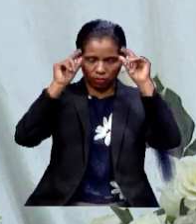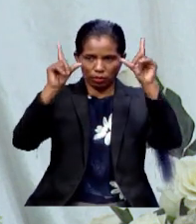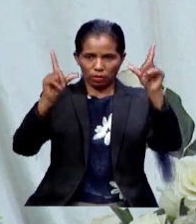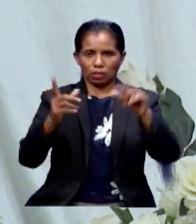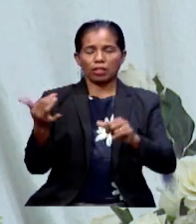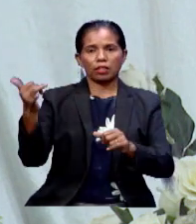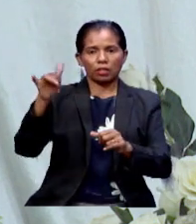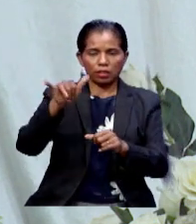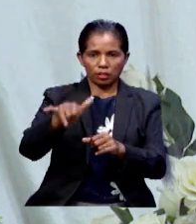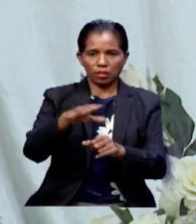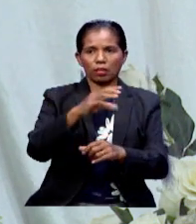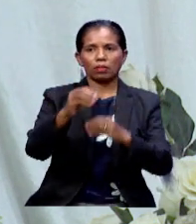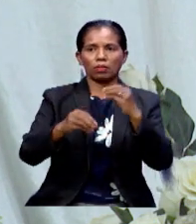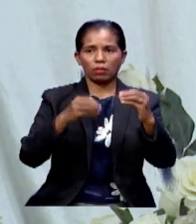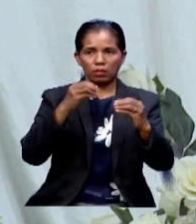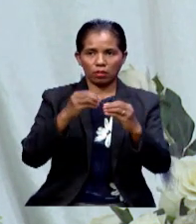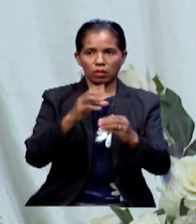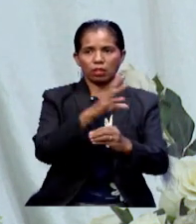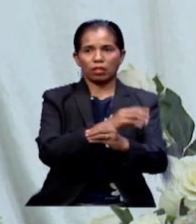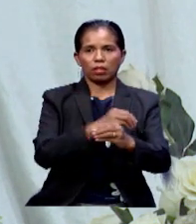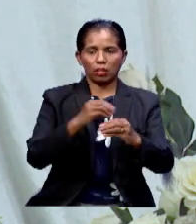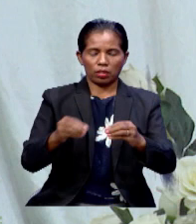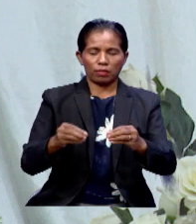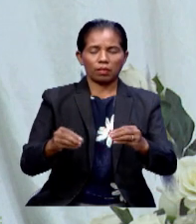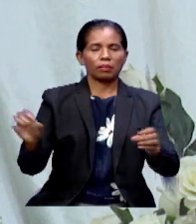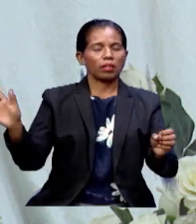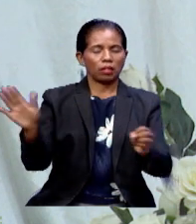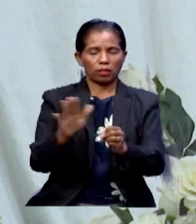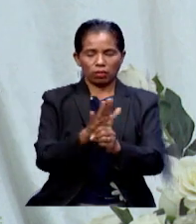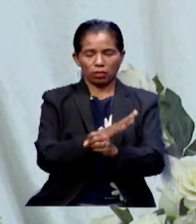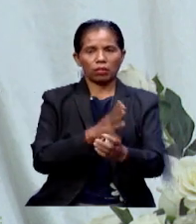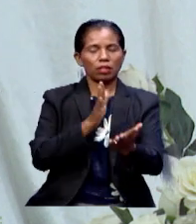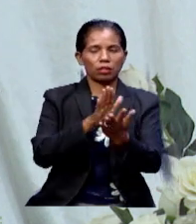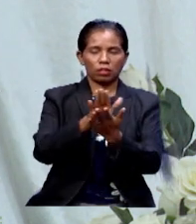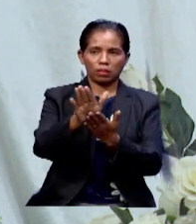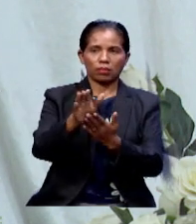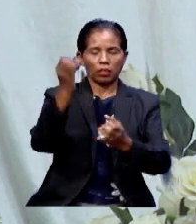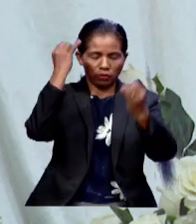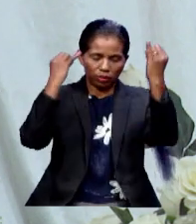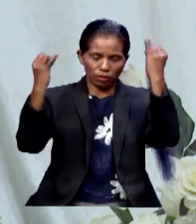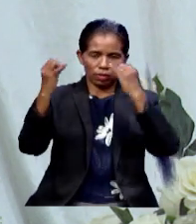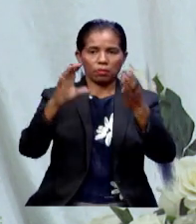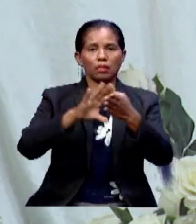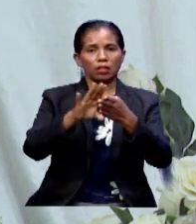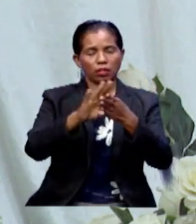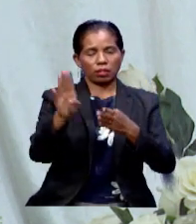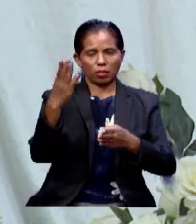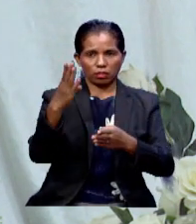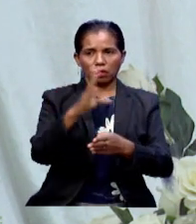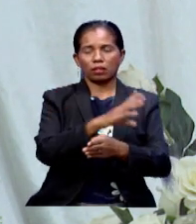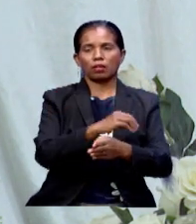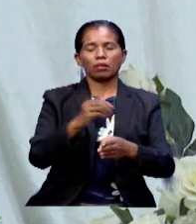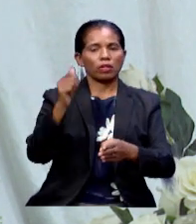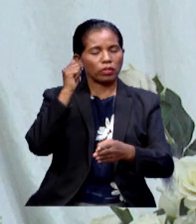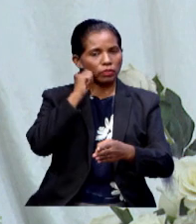sira catac rádio local sira sustentável no acessível para informação eleitoral catac feto